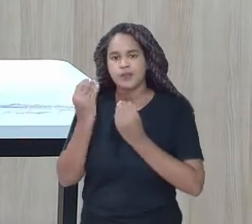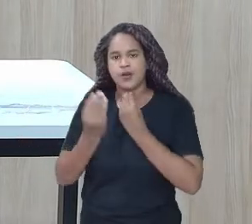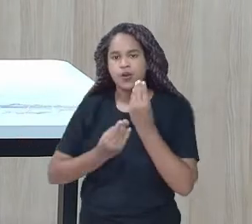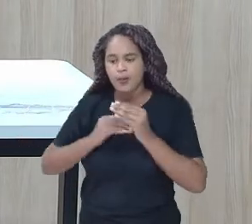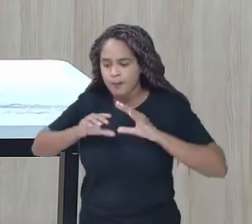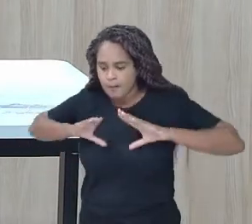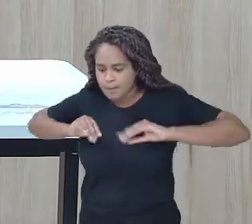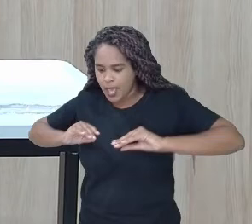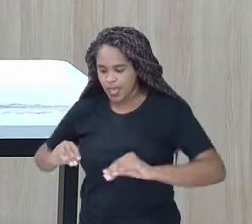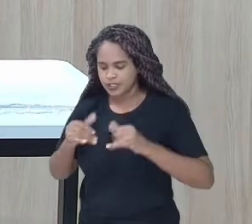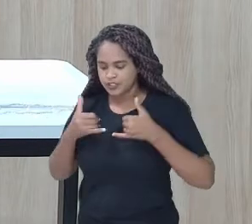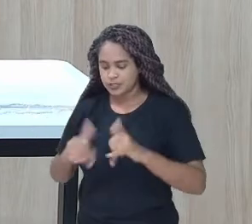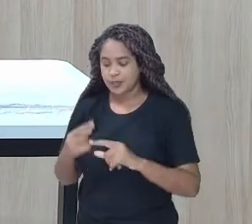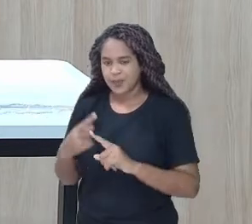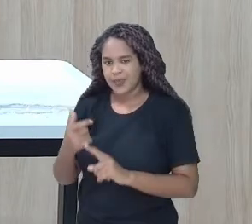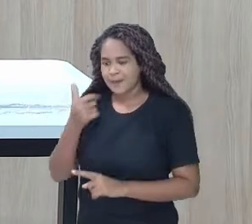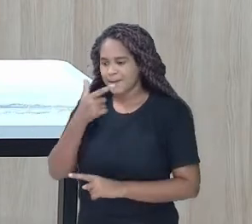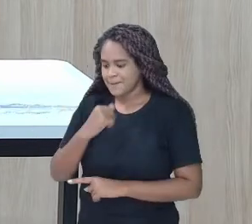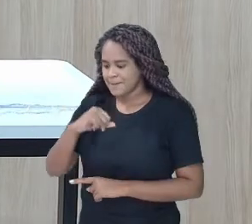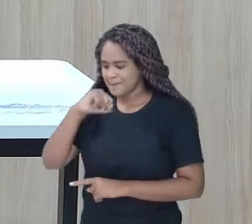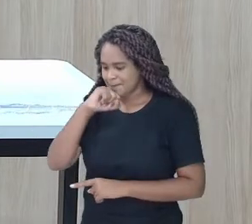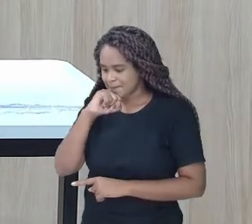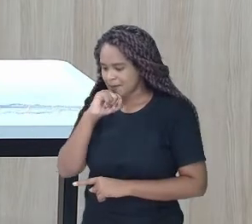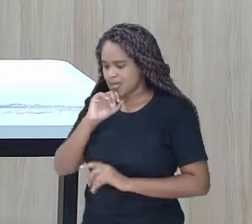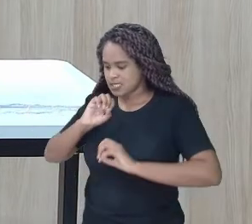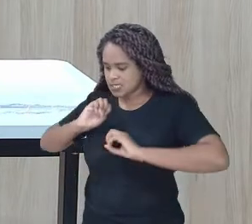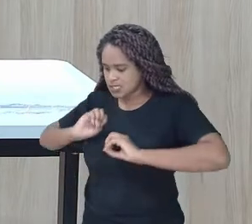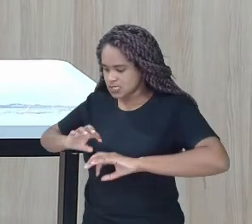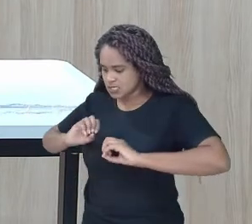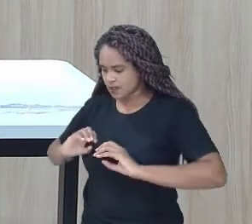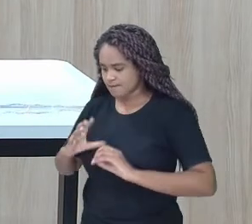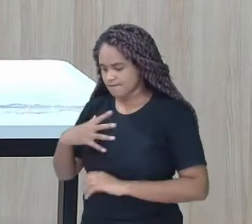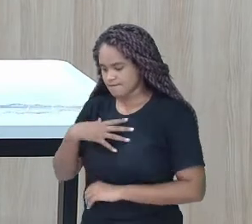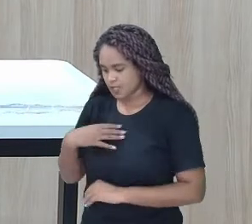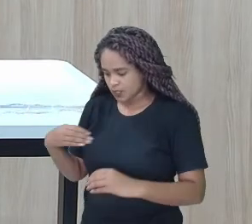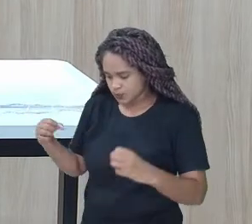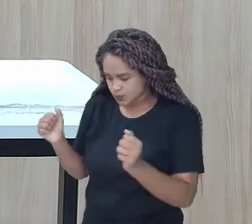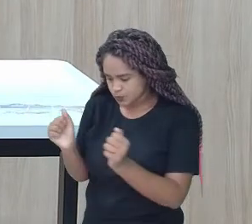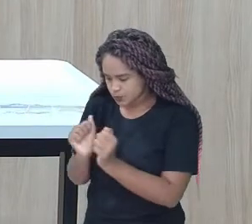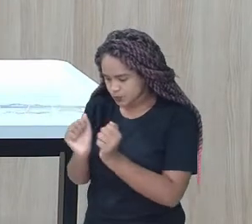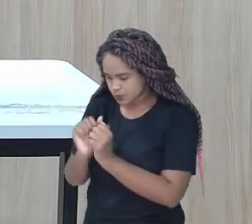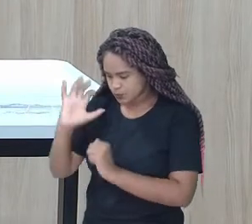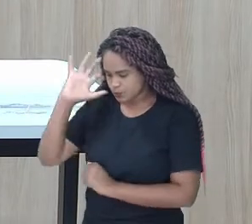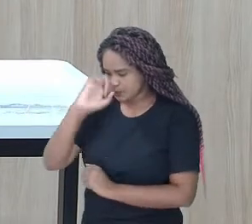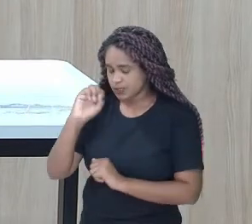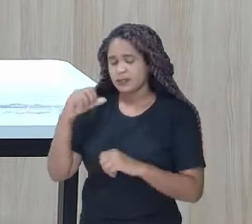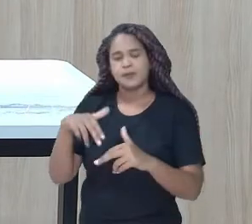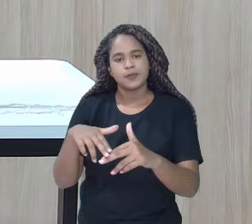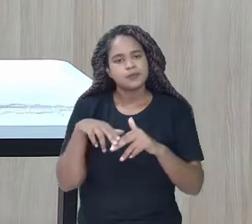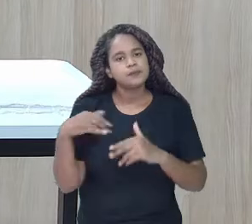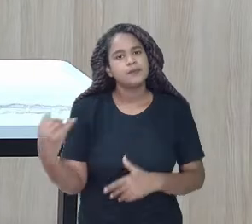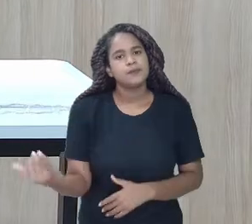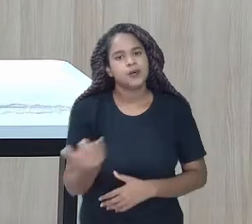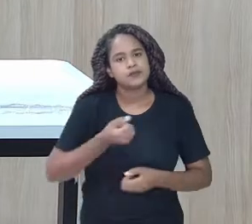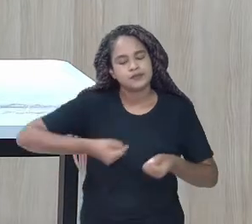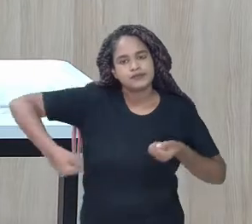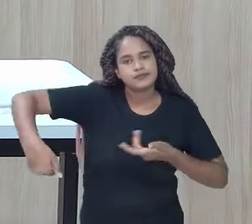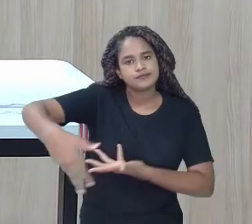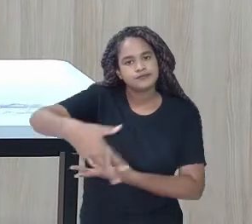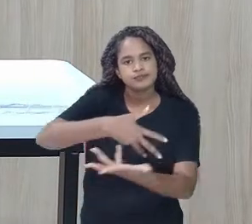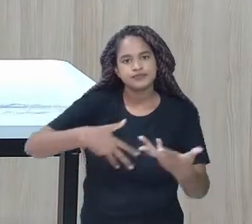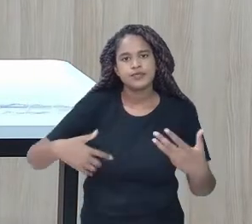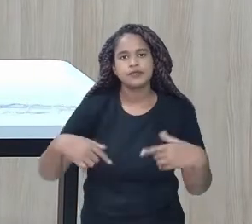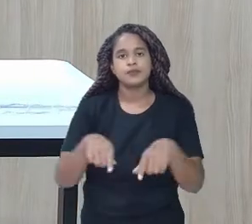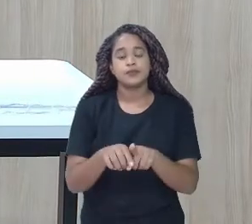com eletricidade, o filho já estava perto para aprender. Então, é muito importante essa interação, é importante